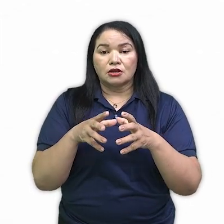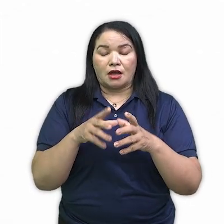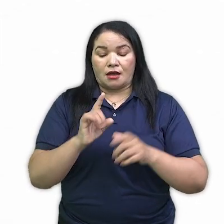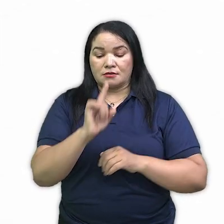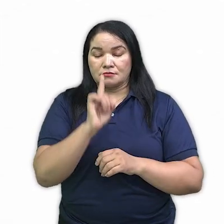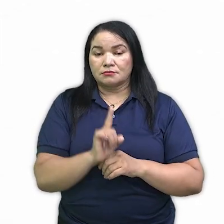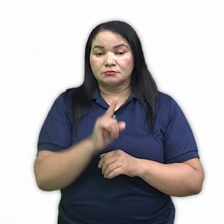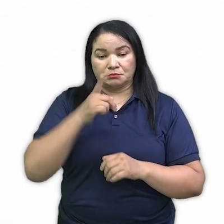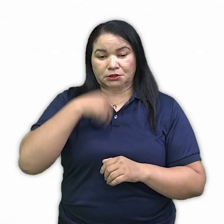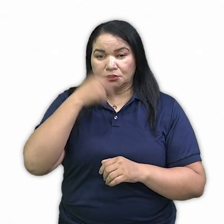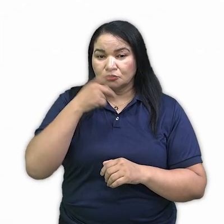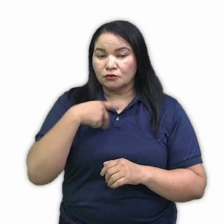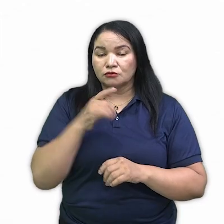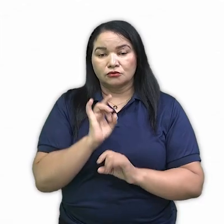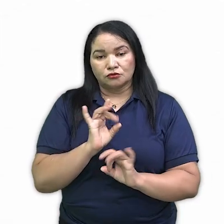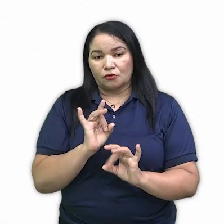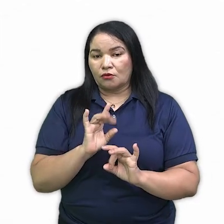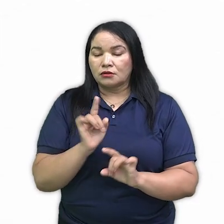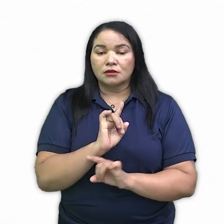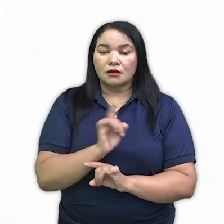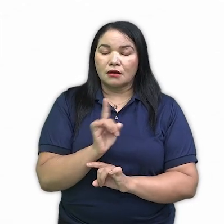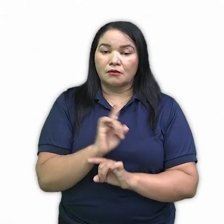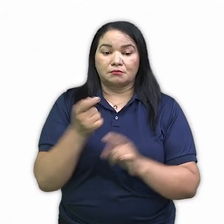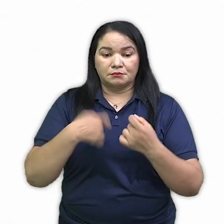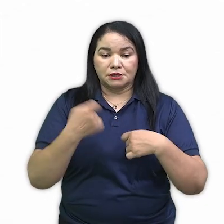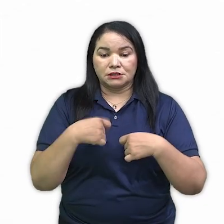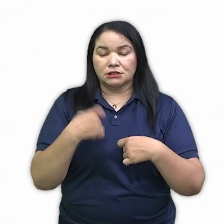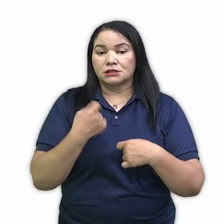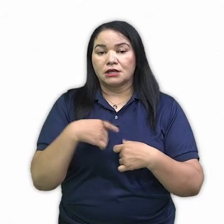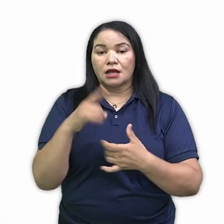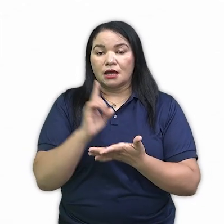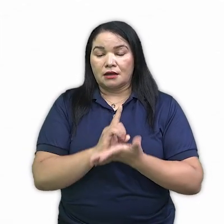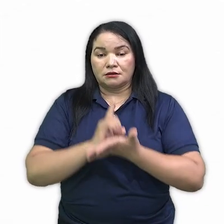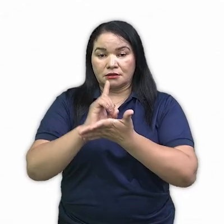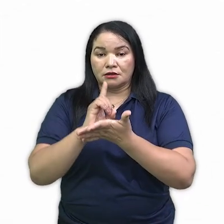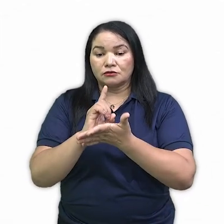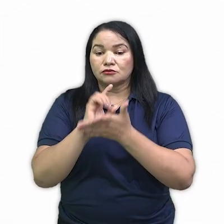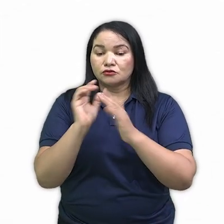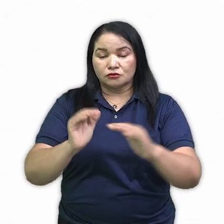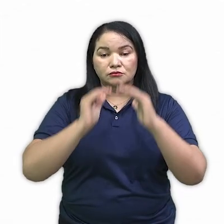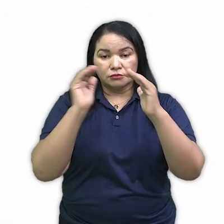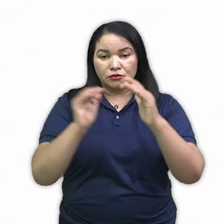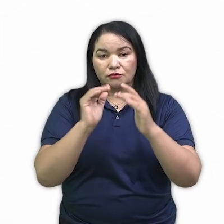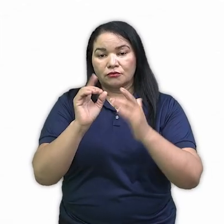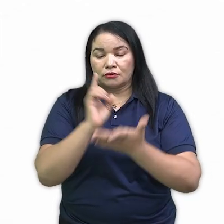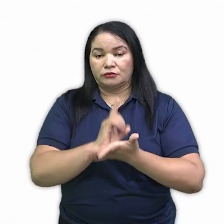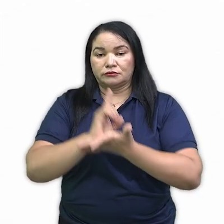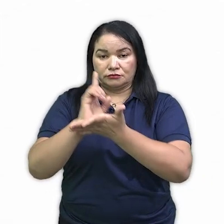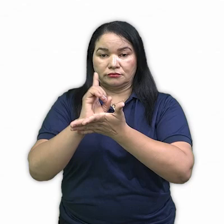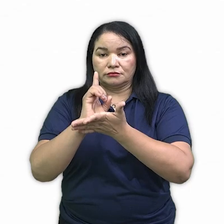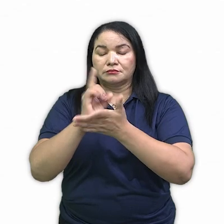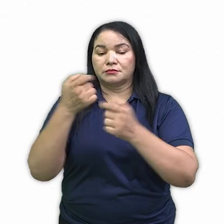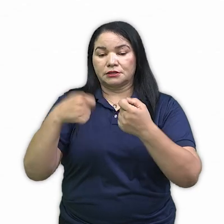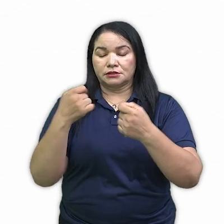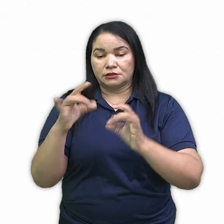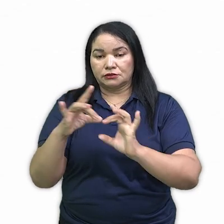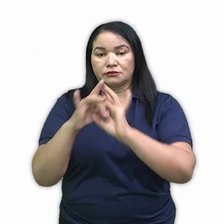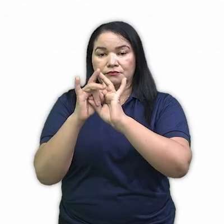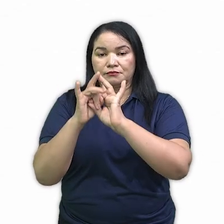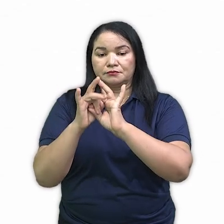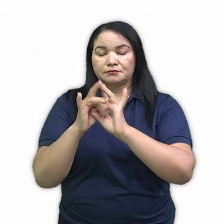nosso ser, só aqui, né? Mas a gente precisa desse transcendente, precisa dessa conexão com